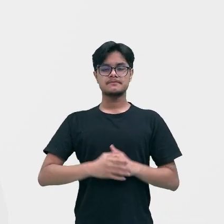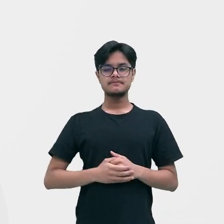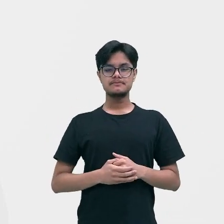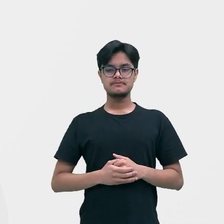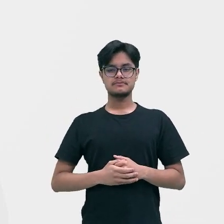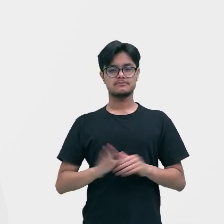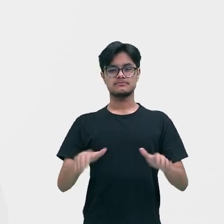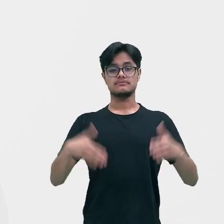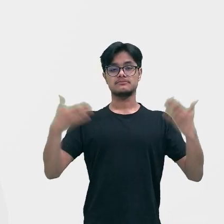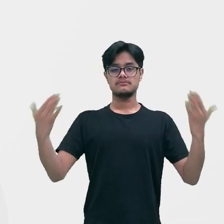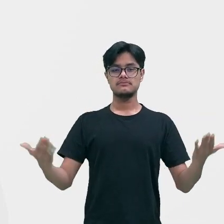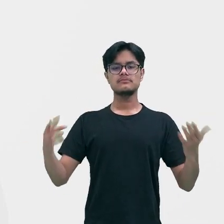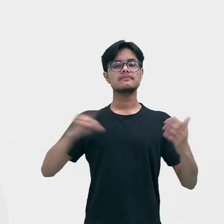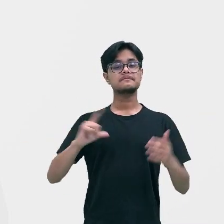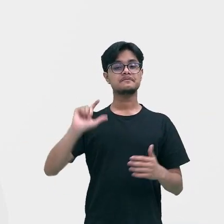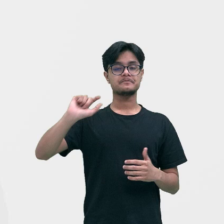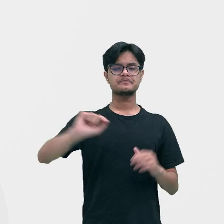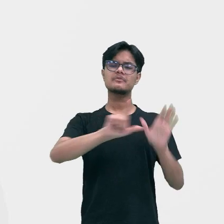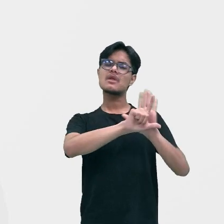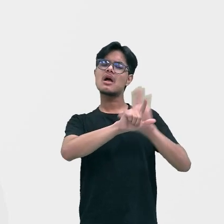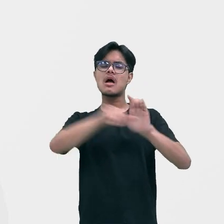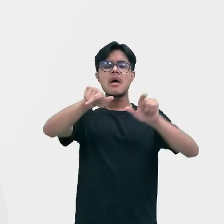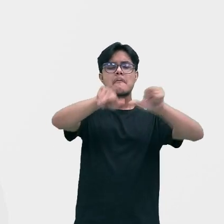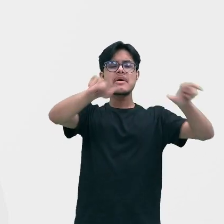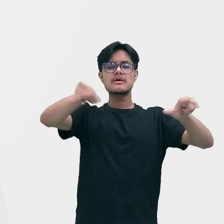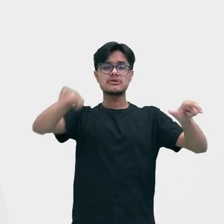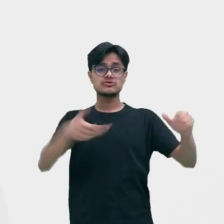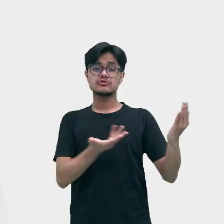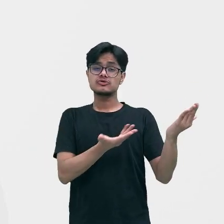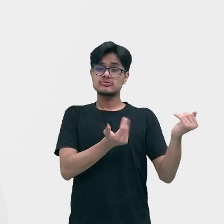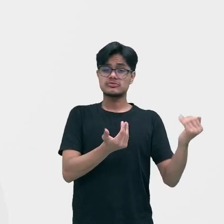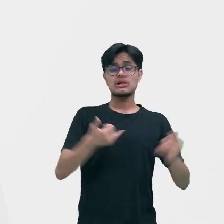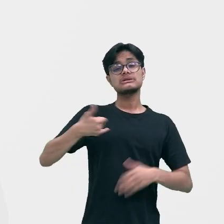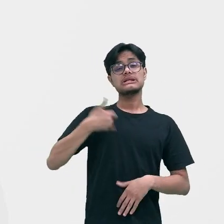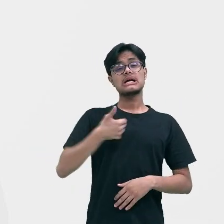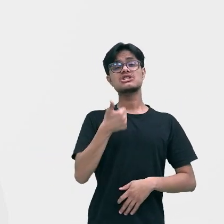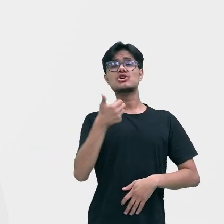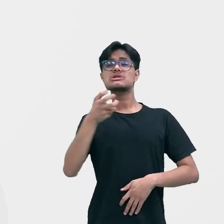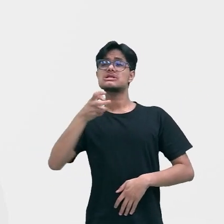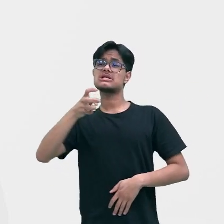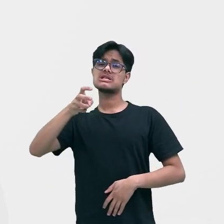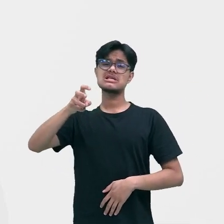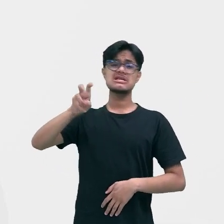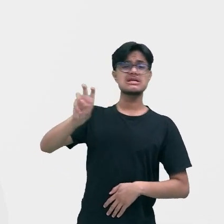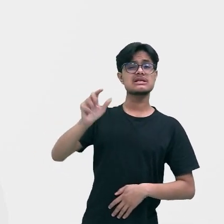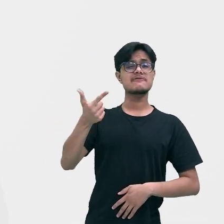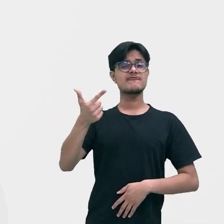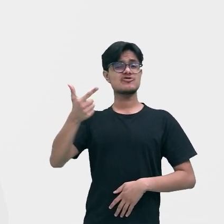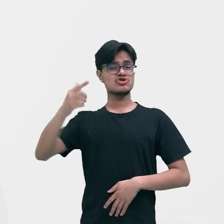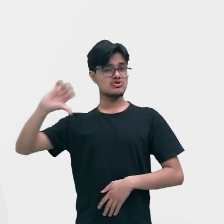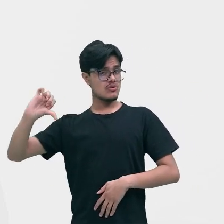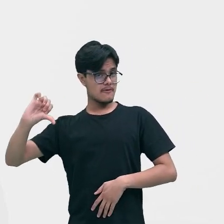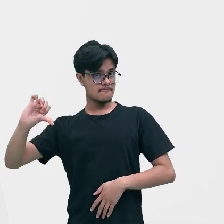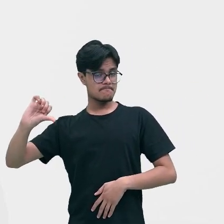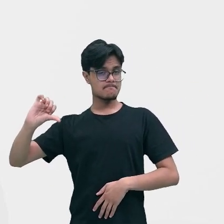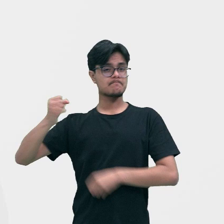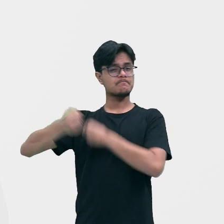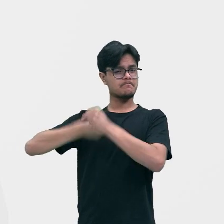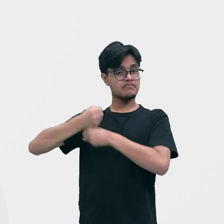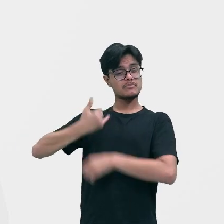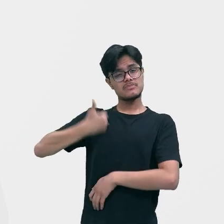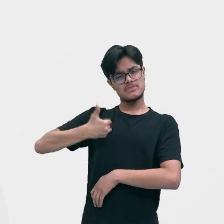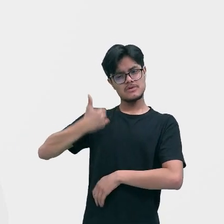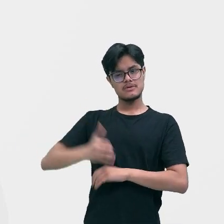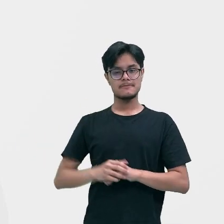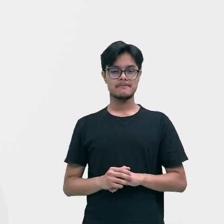Brasil. São consideradas jovens as pessoas com idade entre 15 anos e 29 anos. Olhem aí. Olha